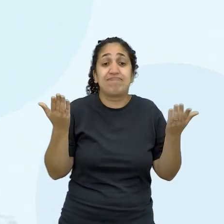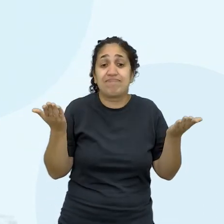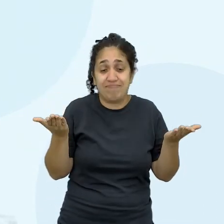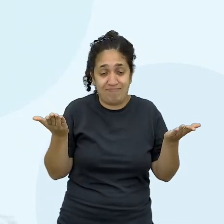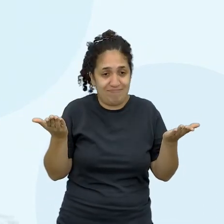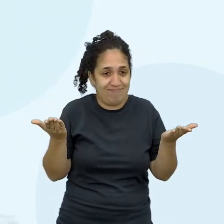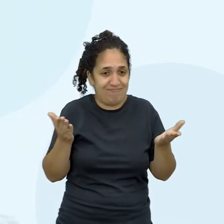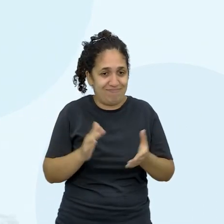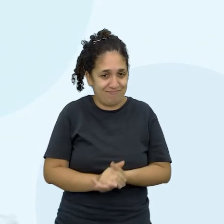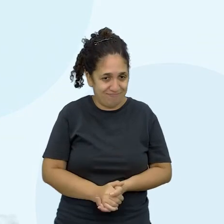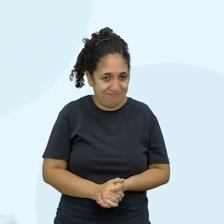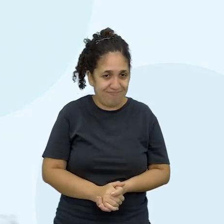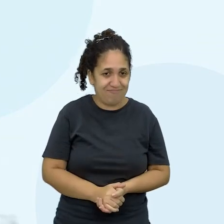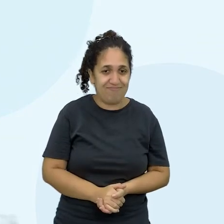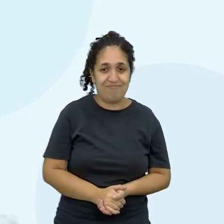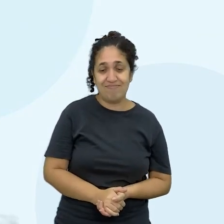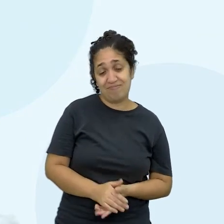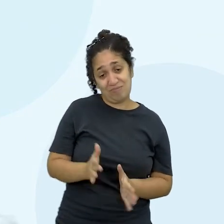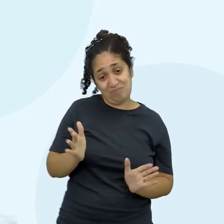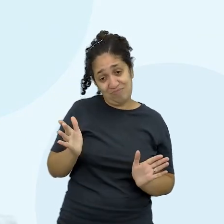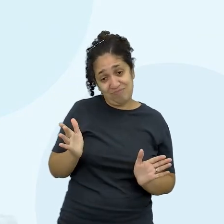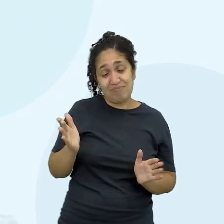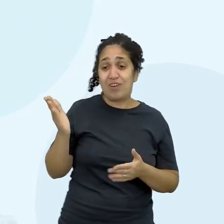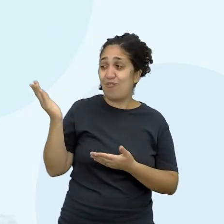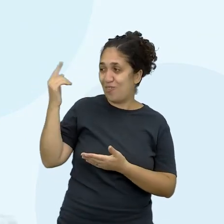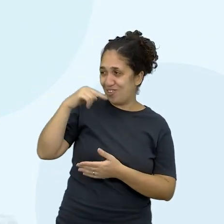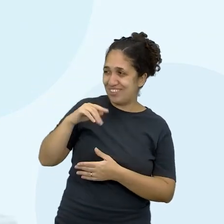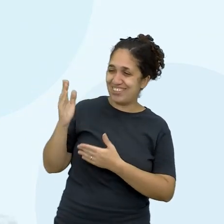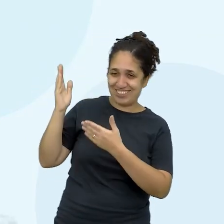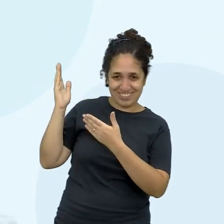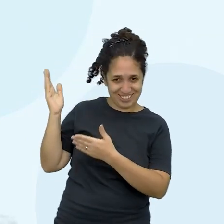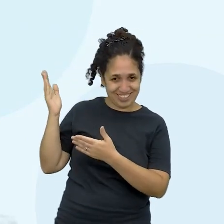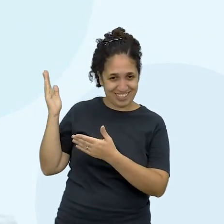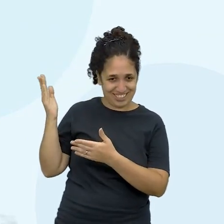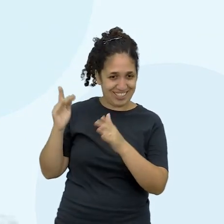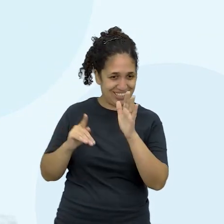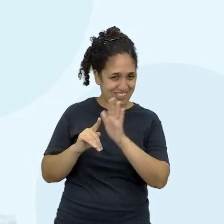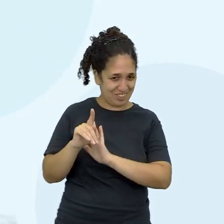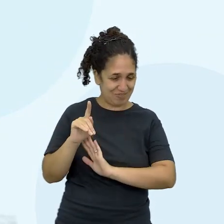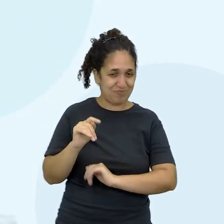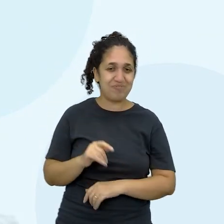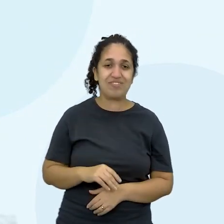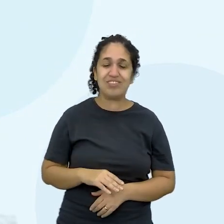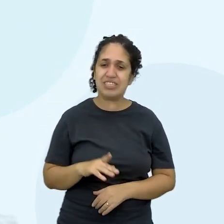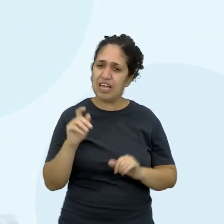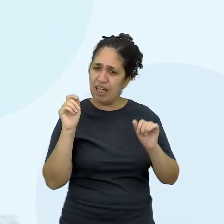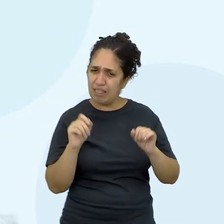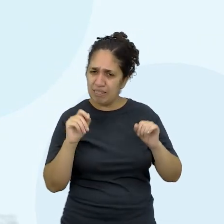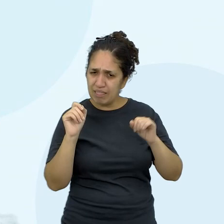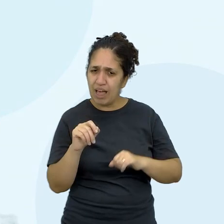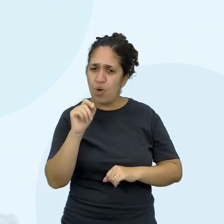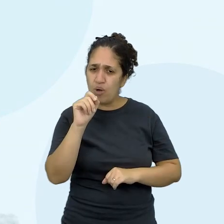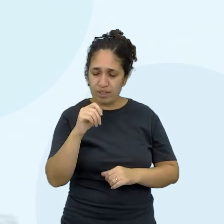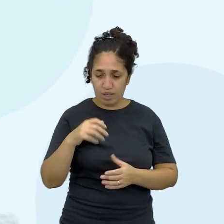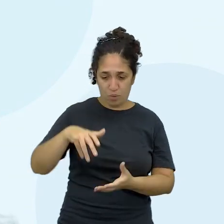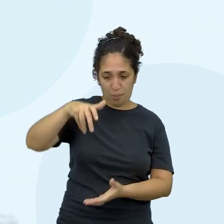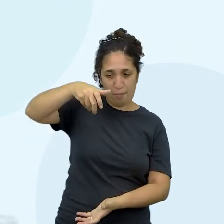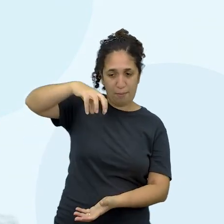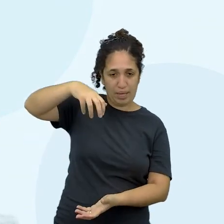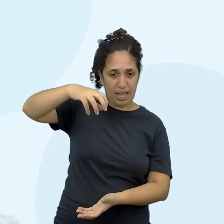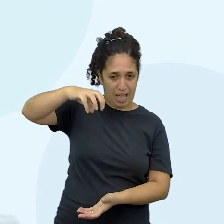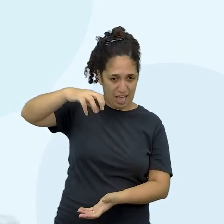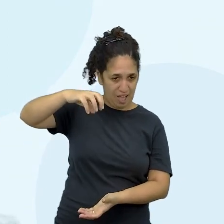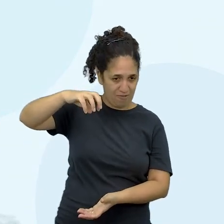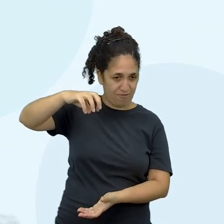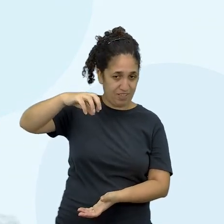Com a redução? Será, voltando agora à nossa questão, será que dá para encontrar uma garrafa que,